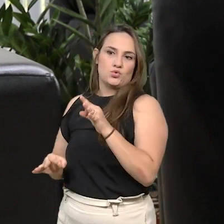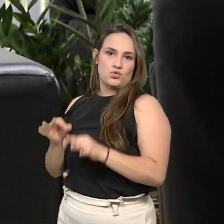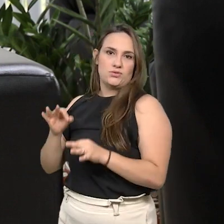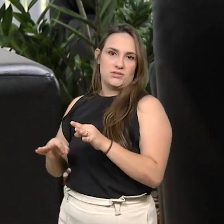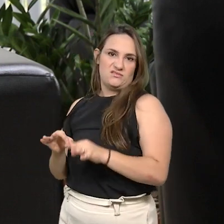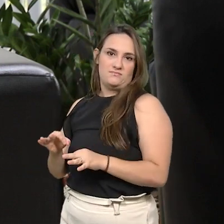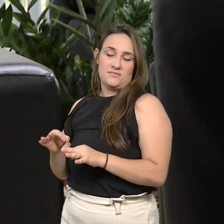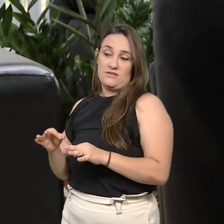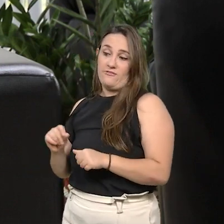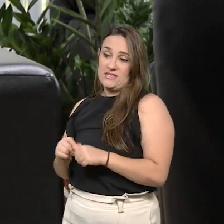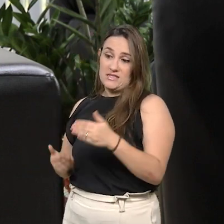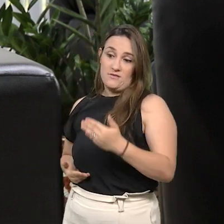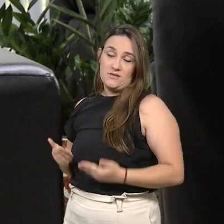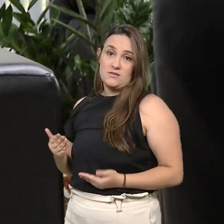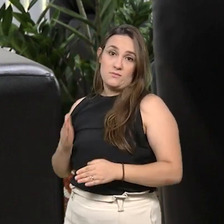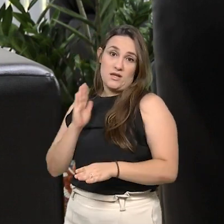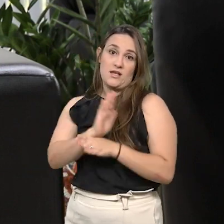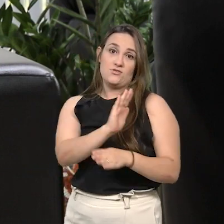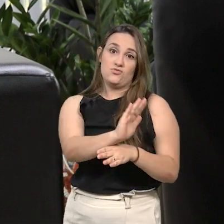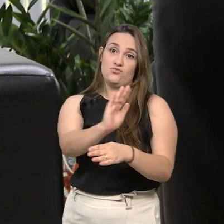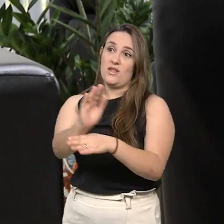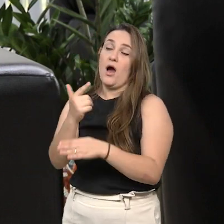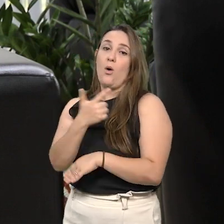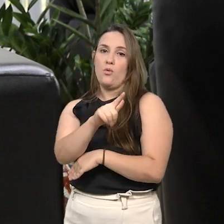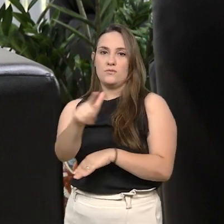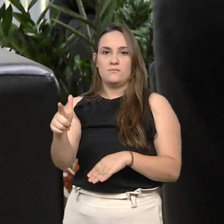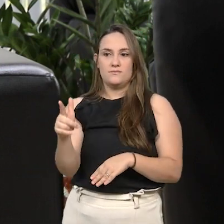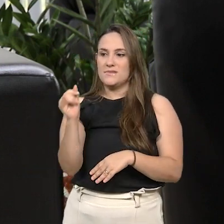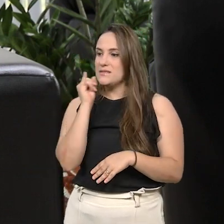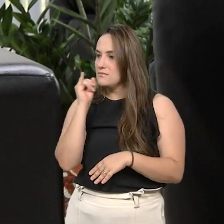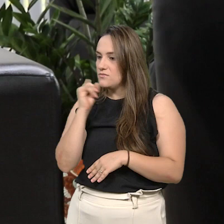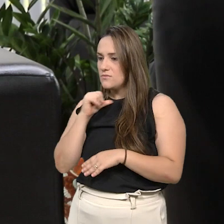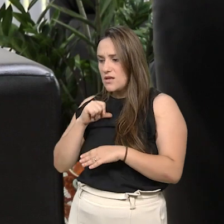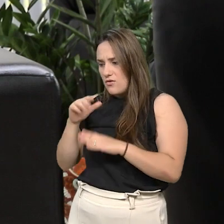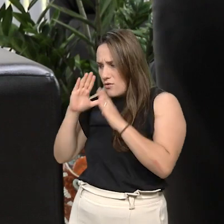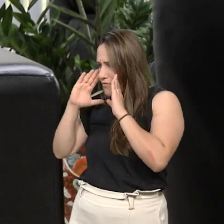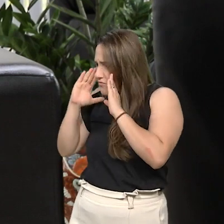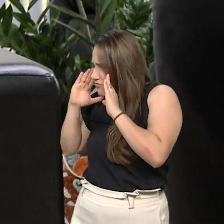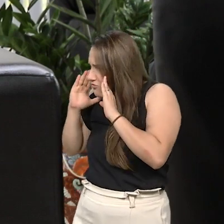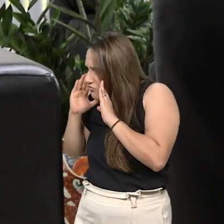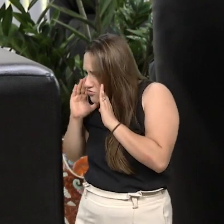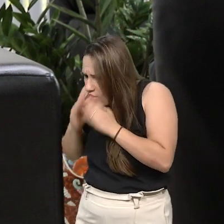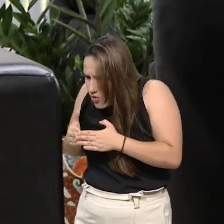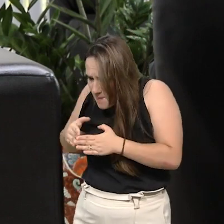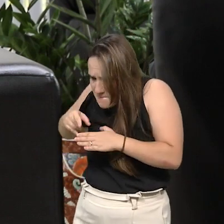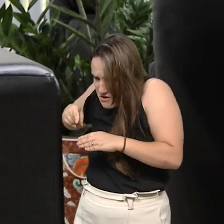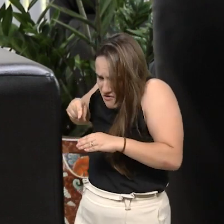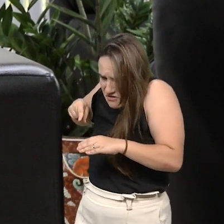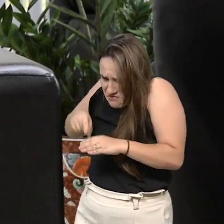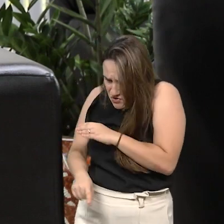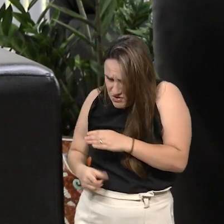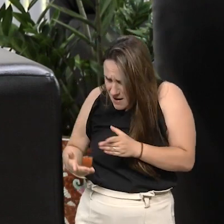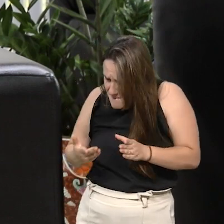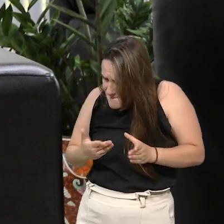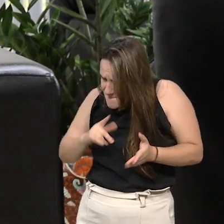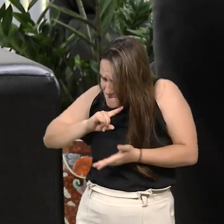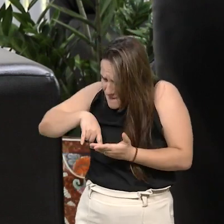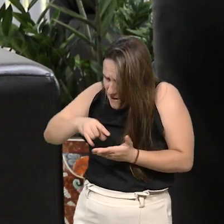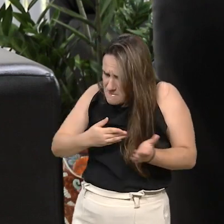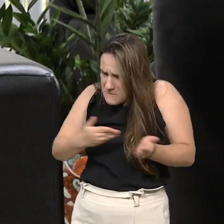denomina em administração de hiperfoco. Como ele trabalha em hiperfoco, ela tem uma produção